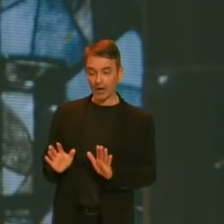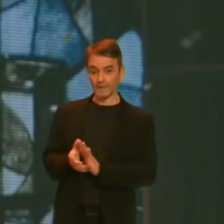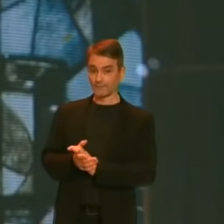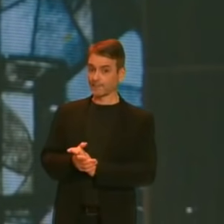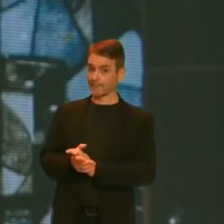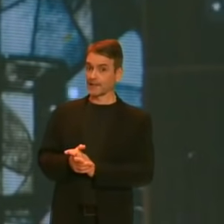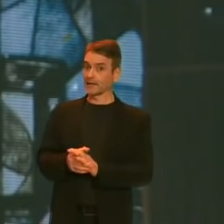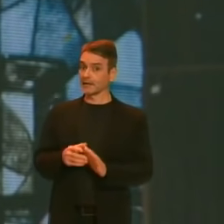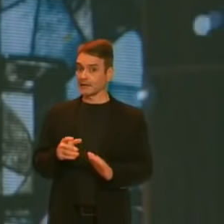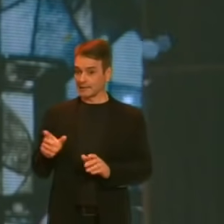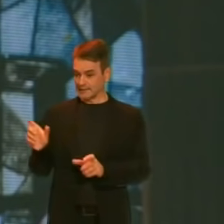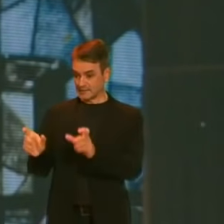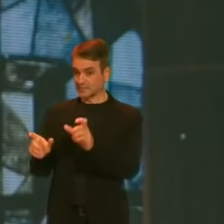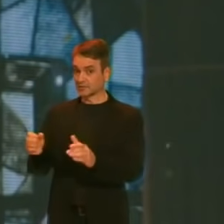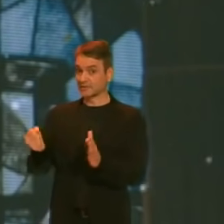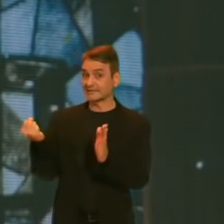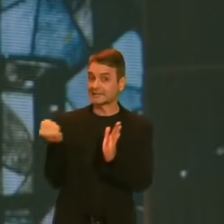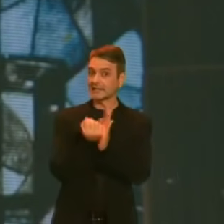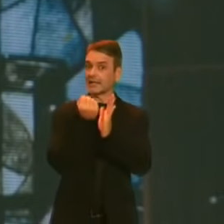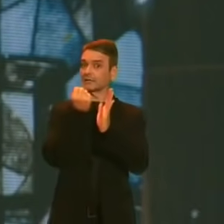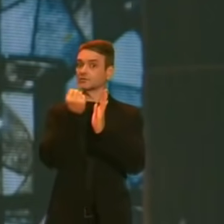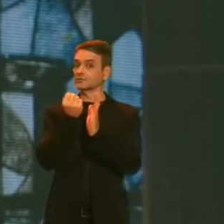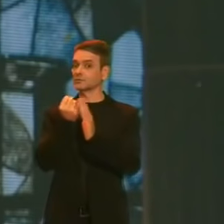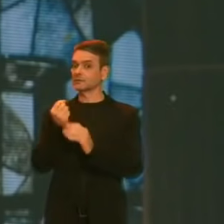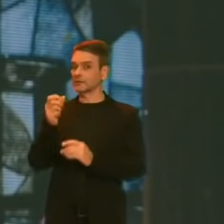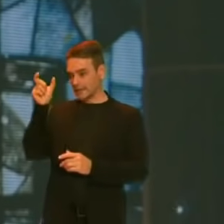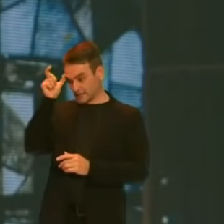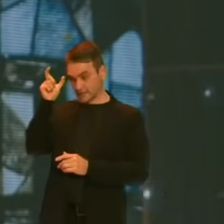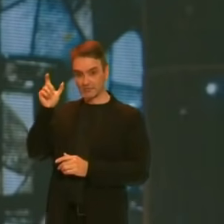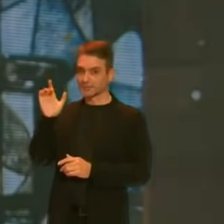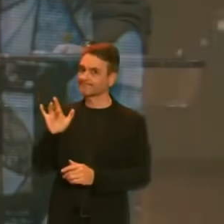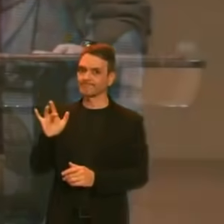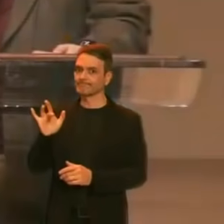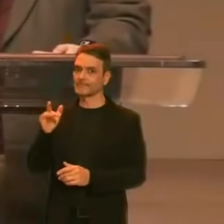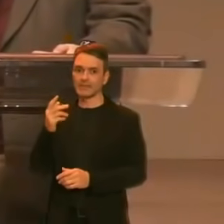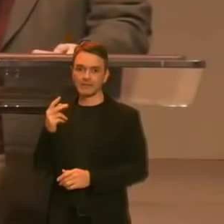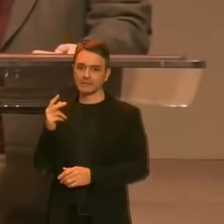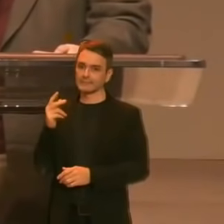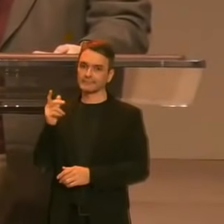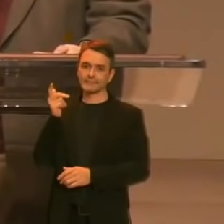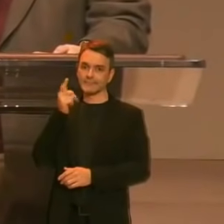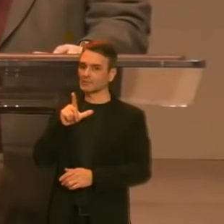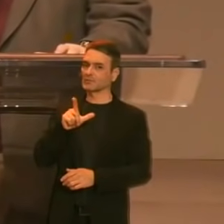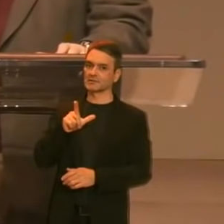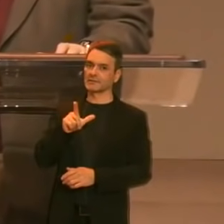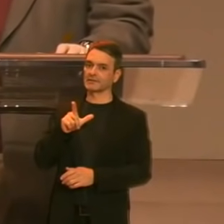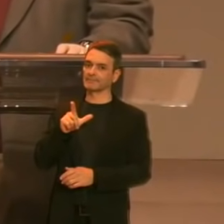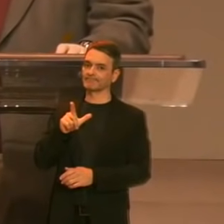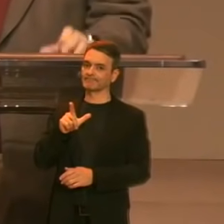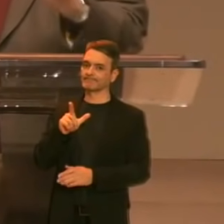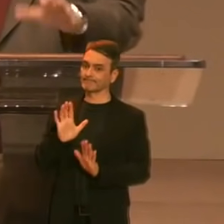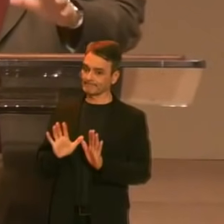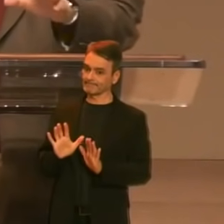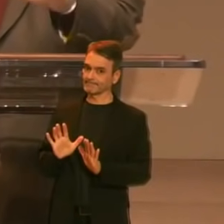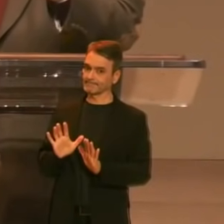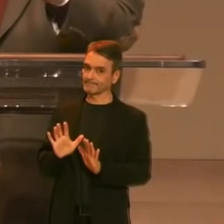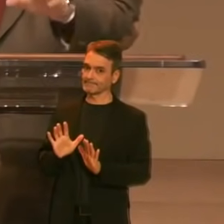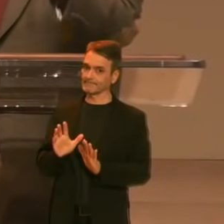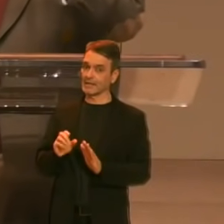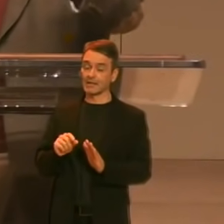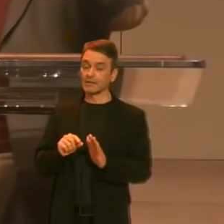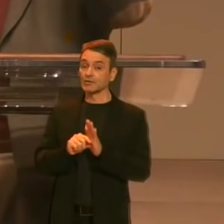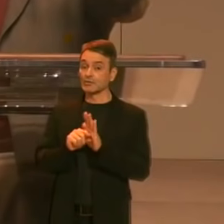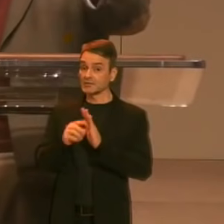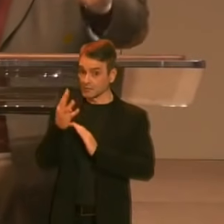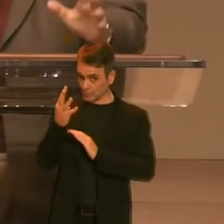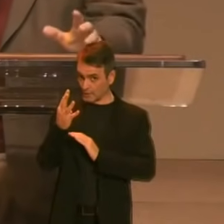por esses demônios. Está lá no versículo 4. Eles não tinham poder de tocar